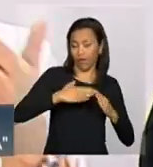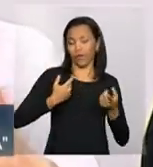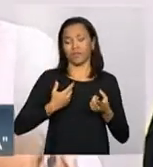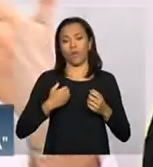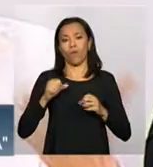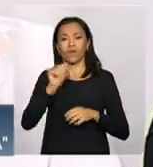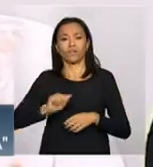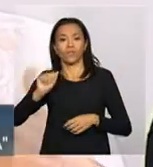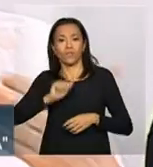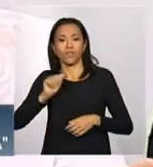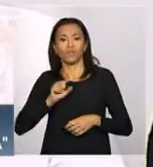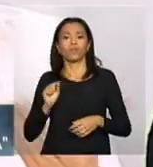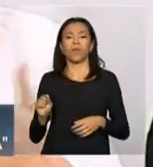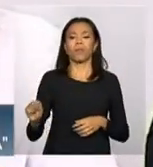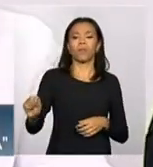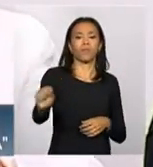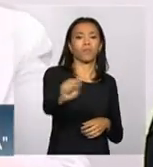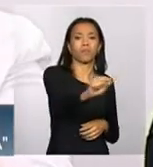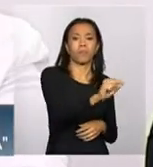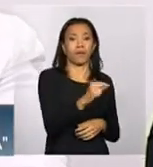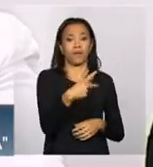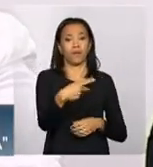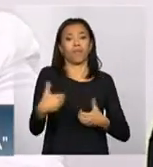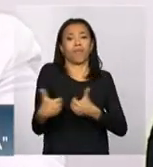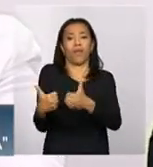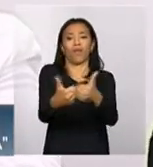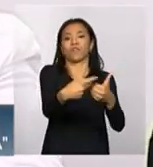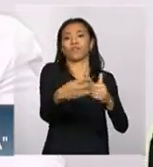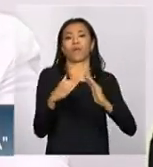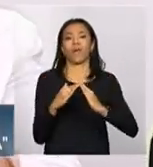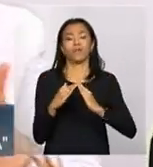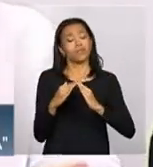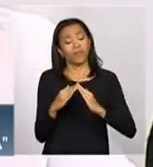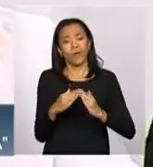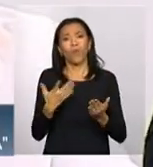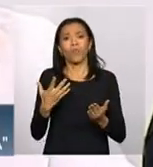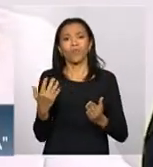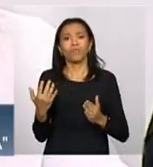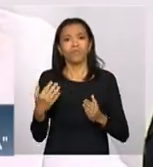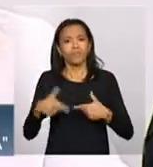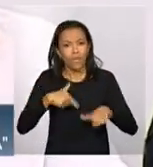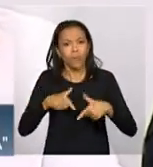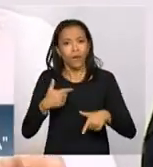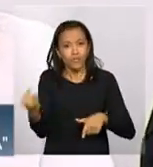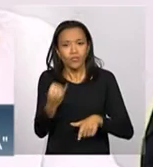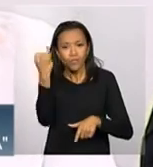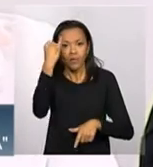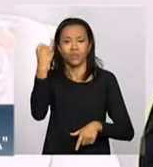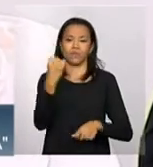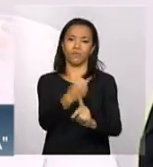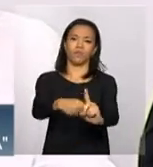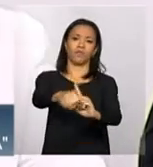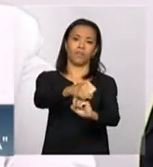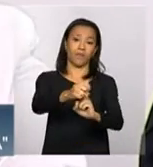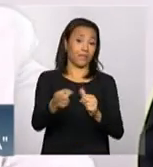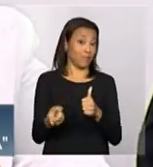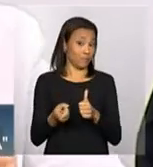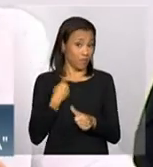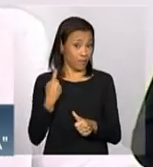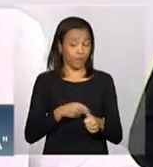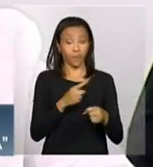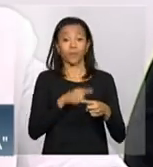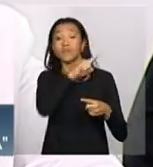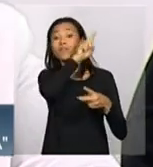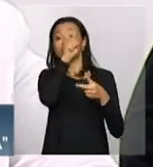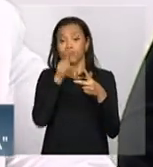em comunidades, como um trabalho de relevância social. Né? Essa é a primeira coisa.